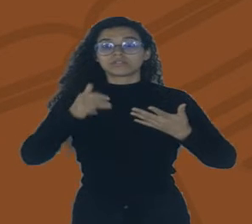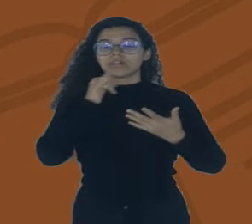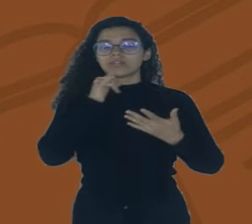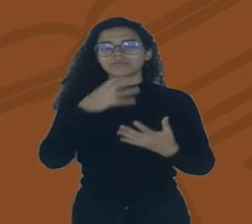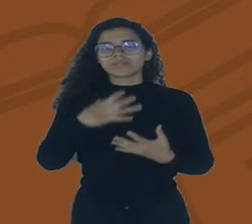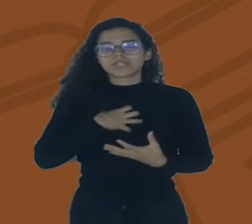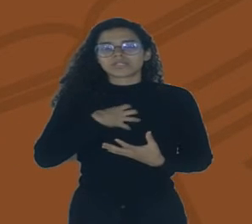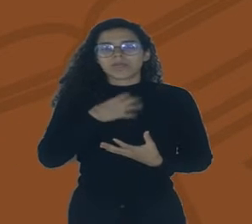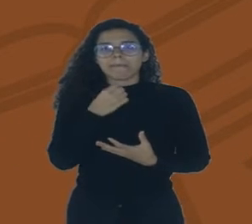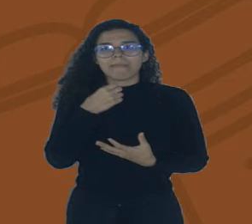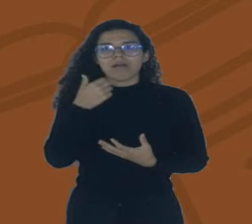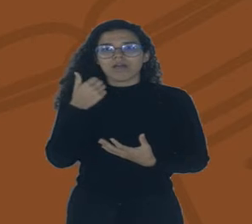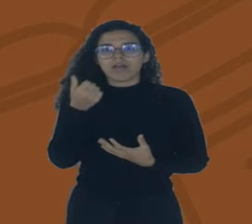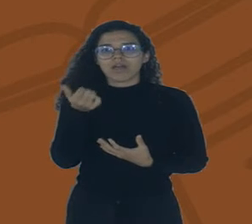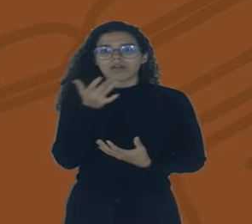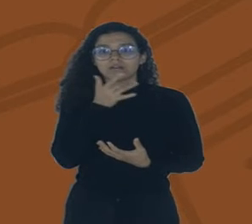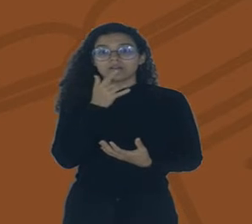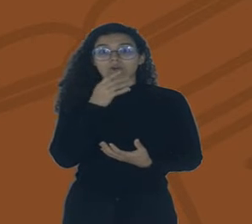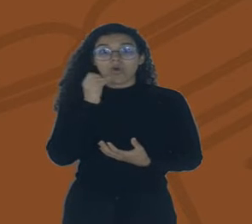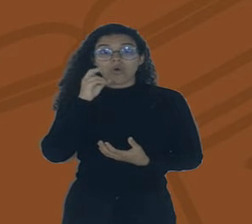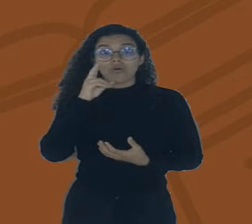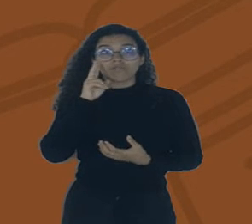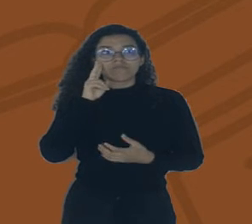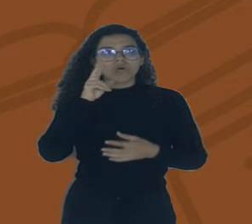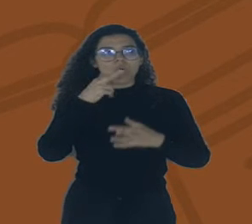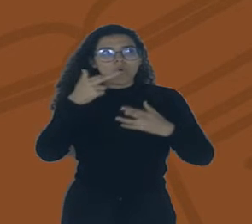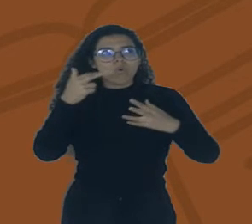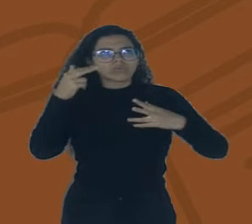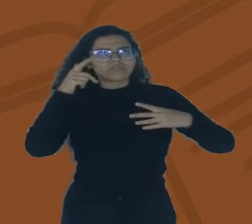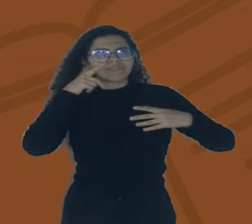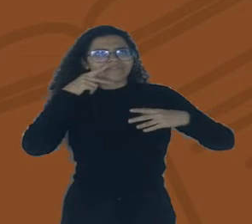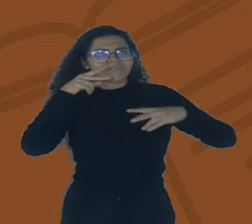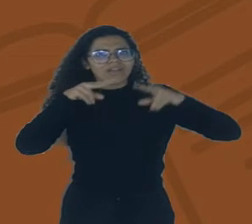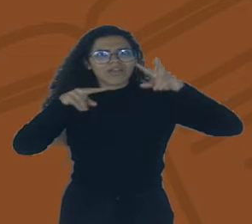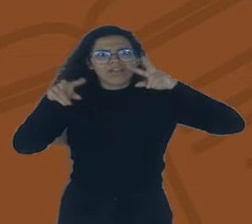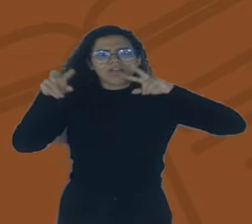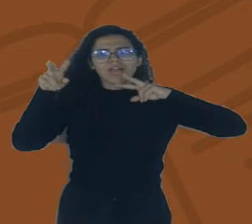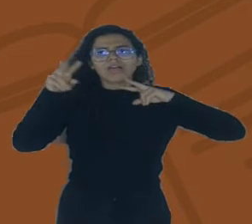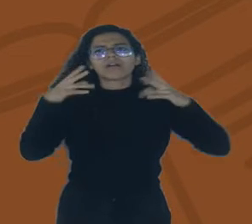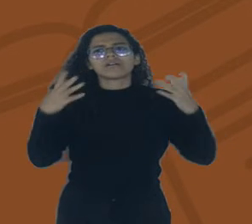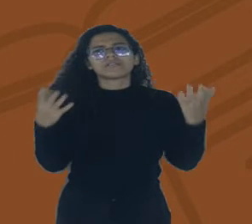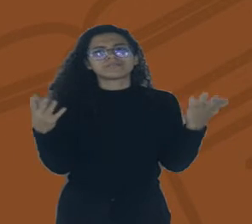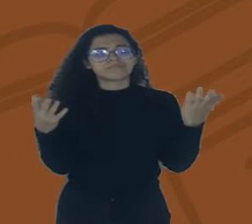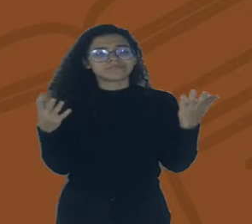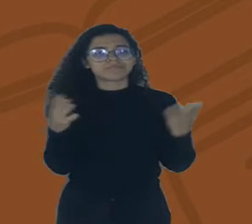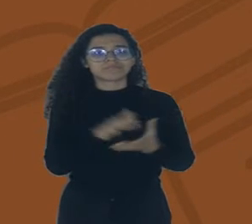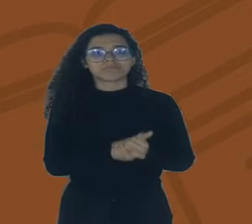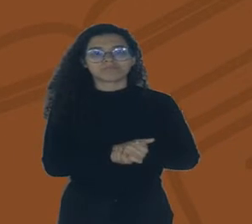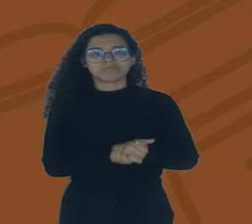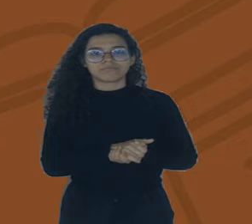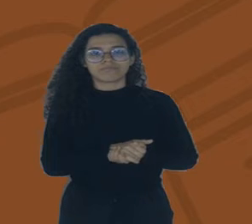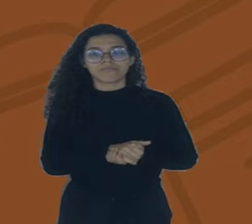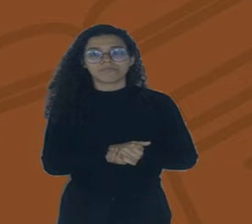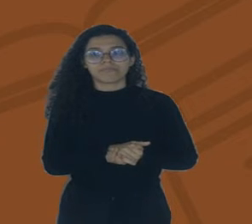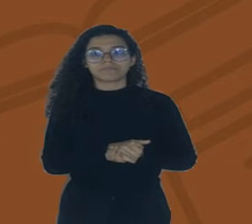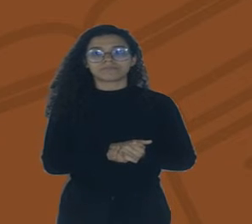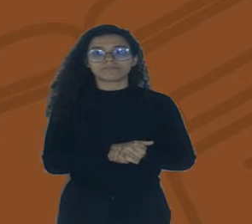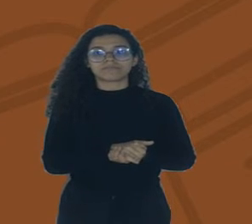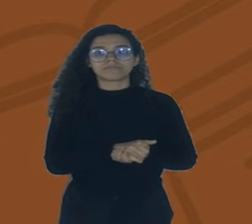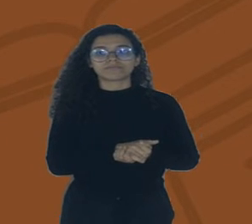prazer. Ou até mesmo alucinações. Além disso,